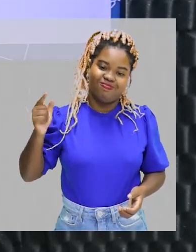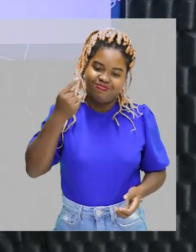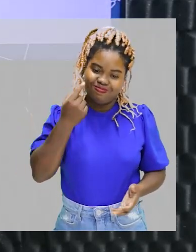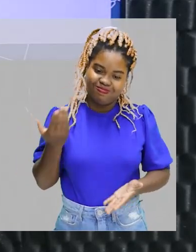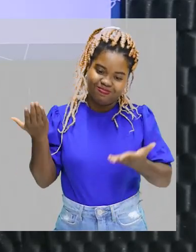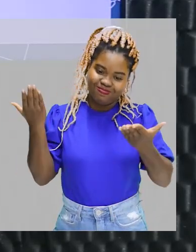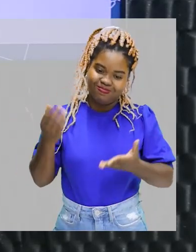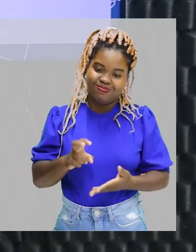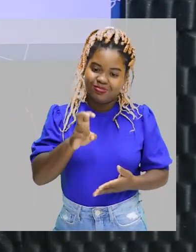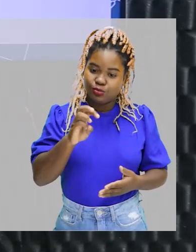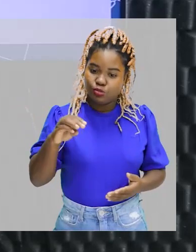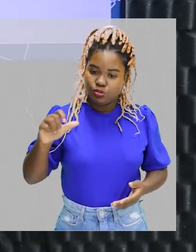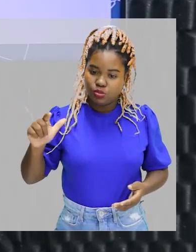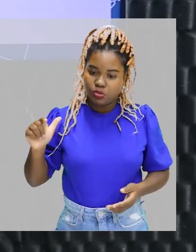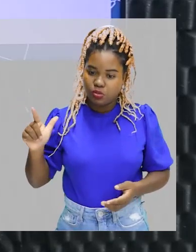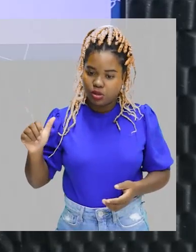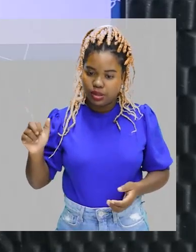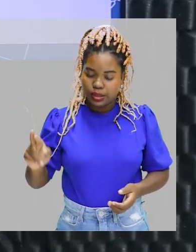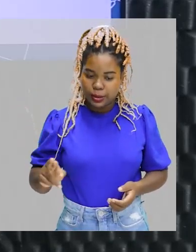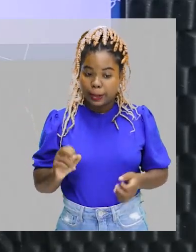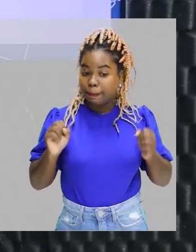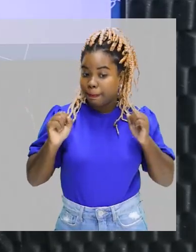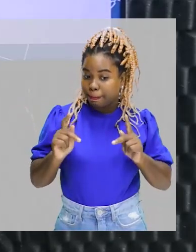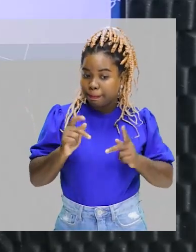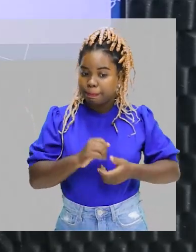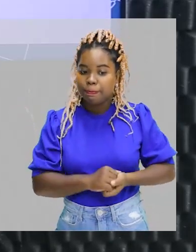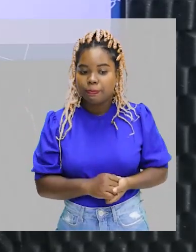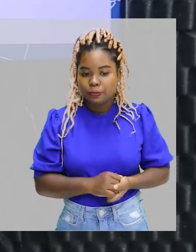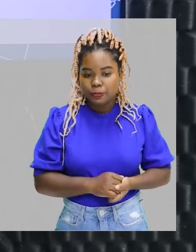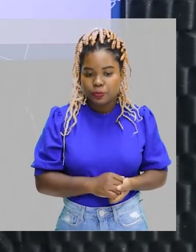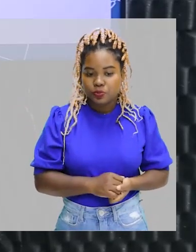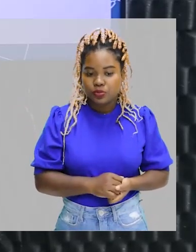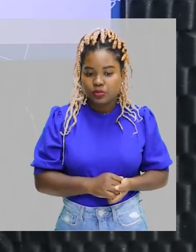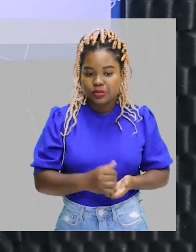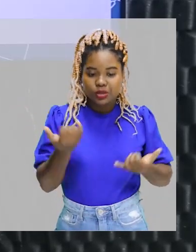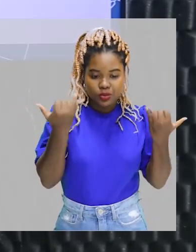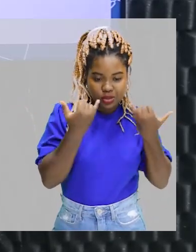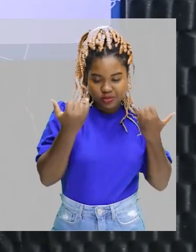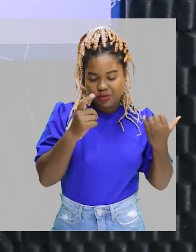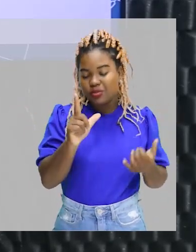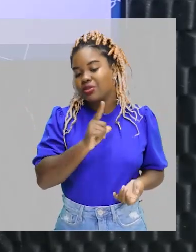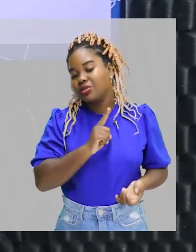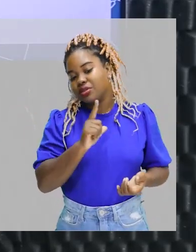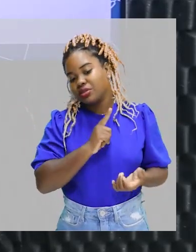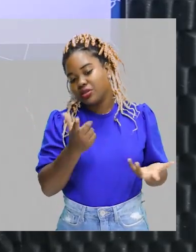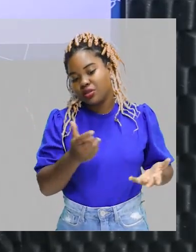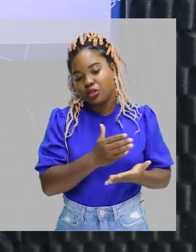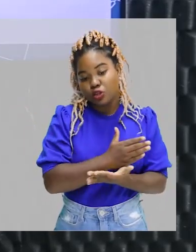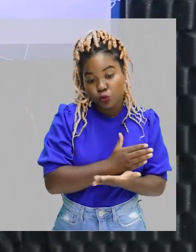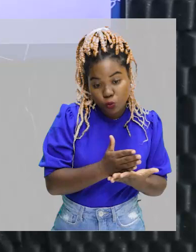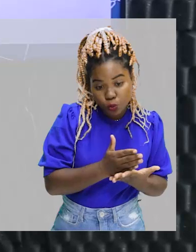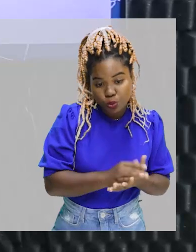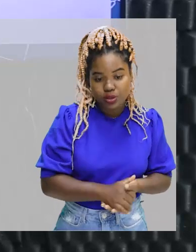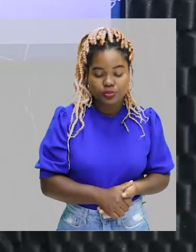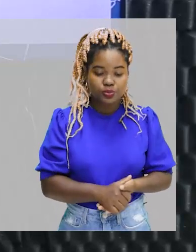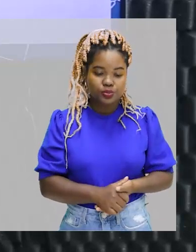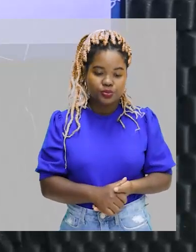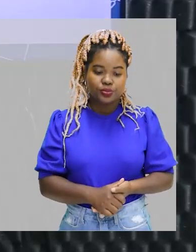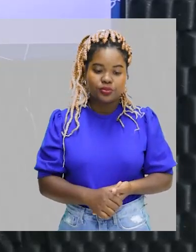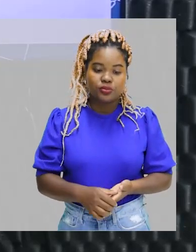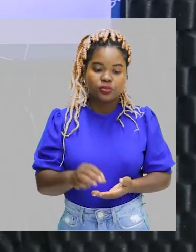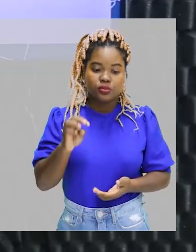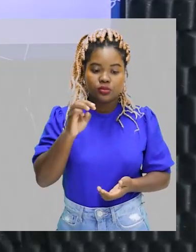de solução 5 molar, certo? Então, essas são as minhas informações iniciais.